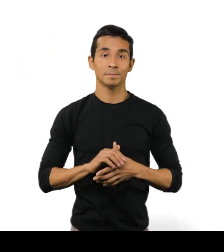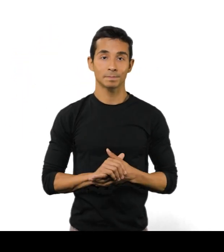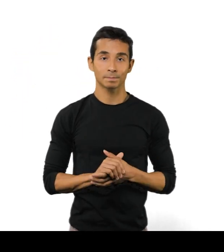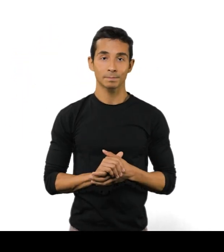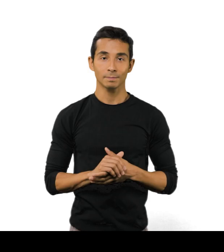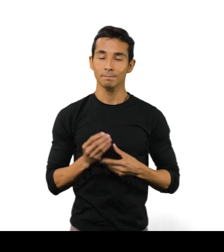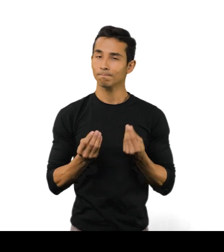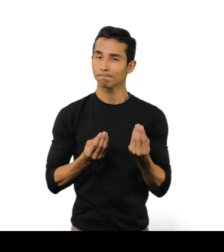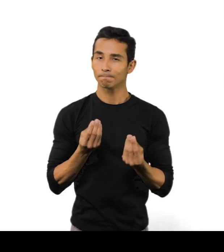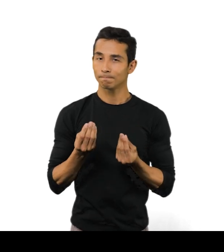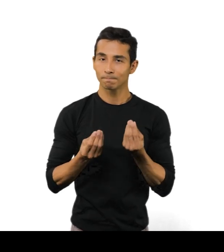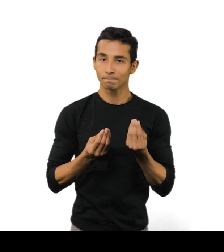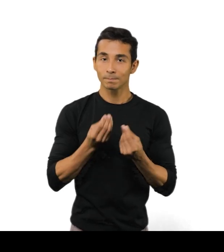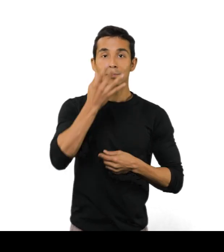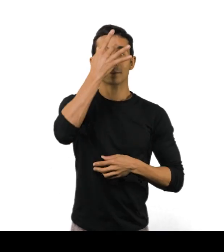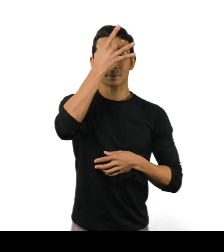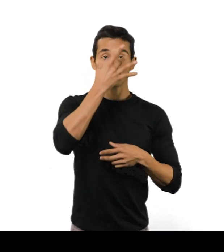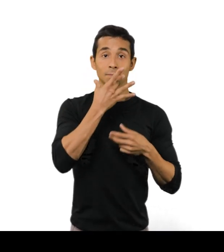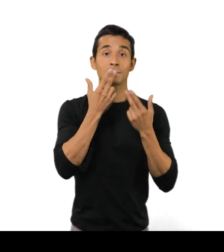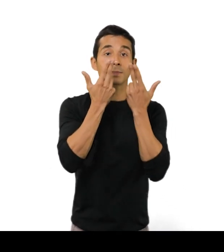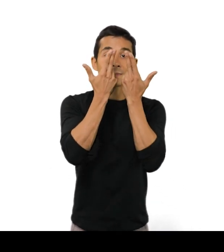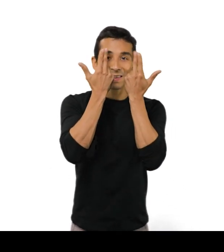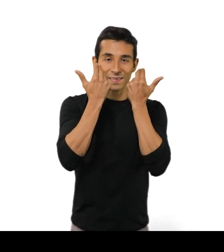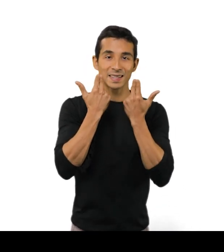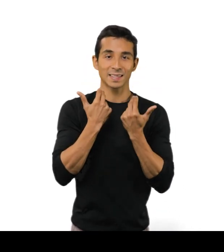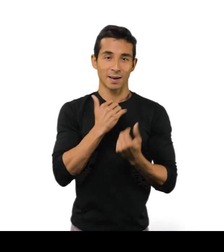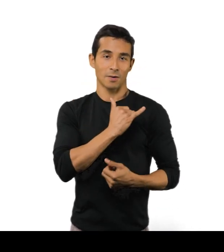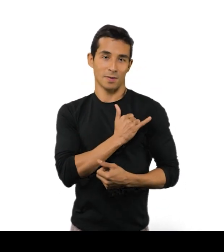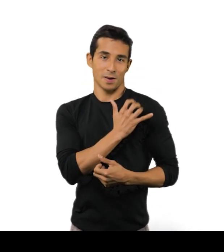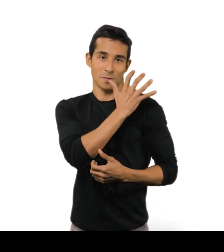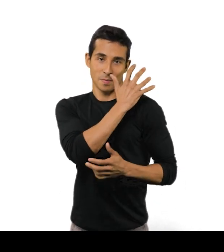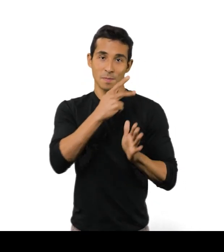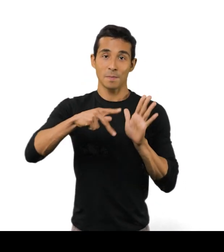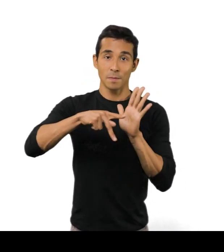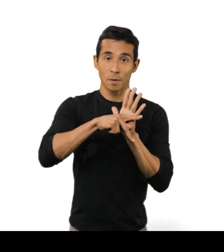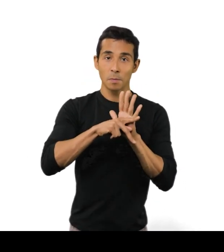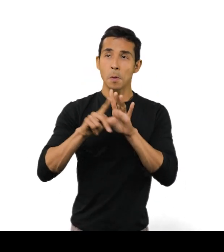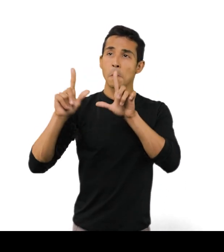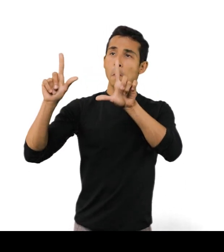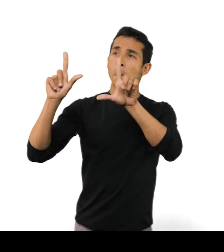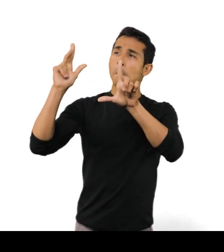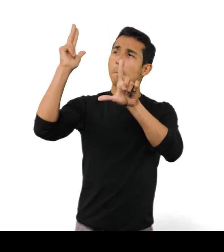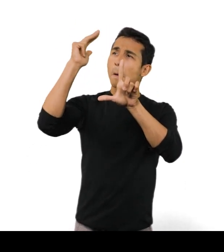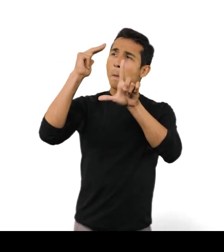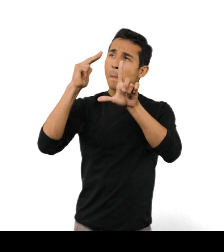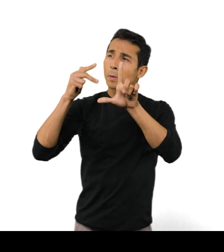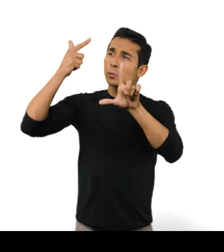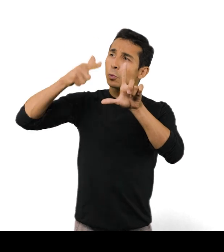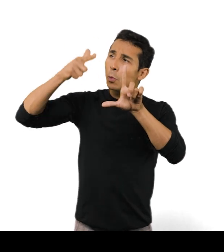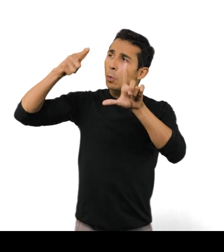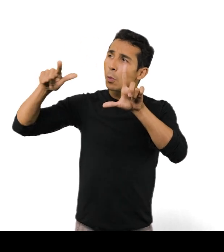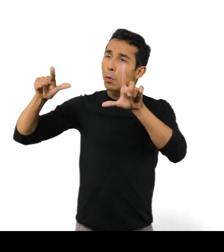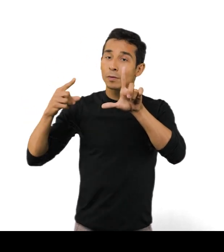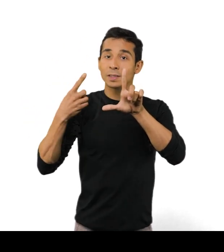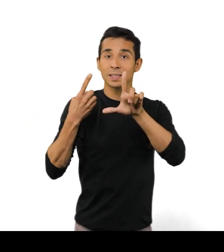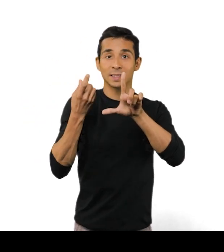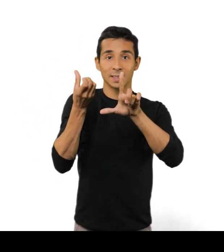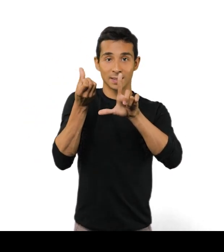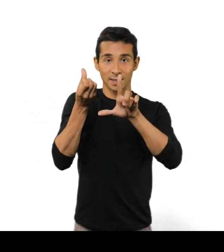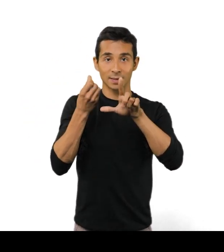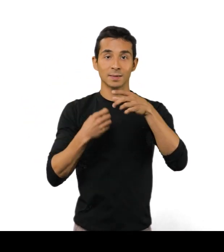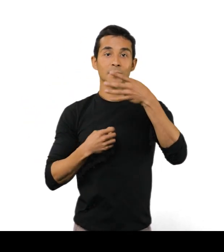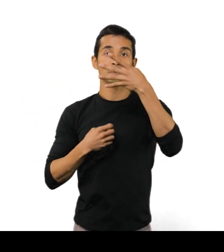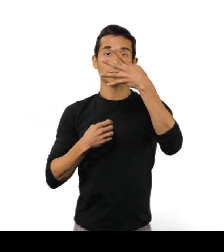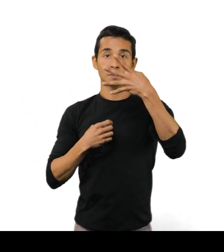A terceira obra da parte superior mostra a pintura facial Yanomami aplicada 16